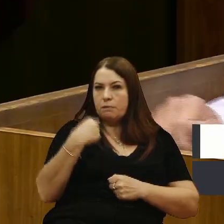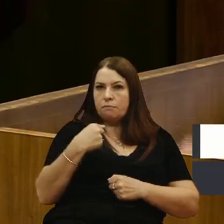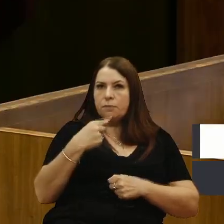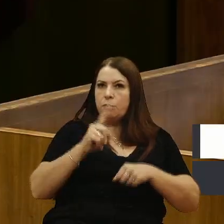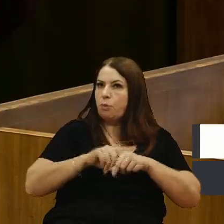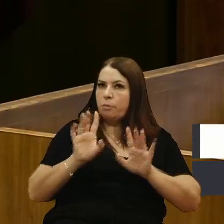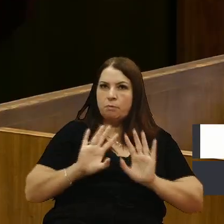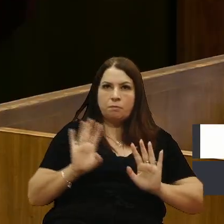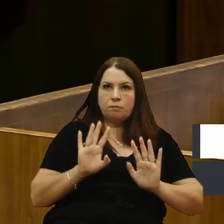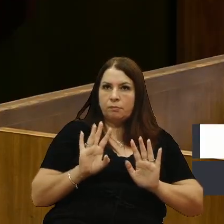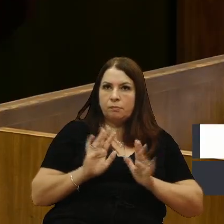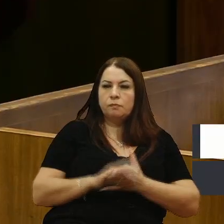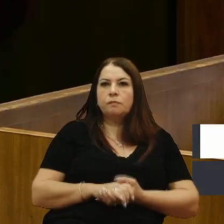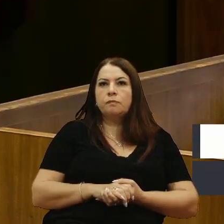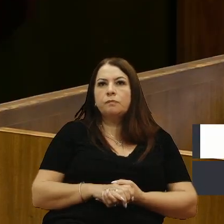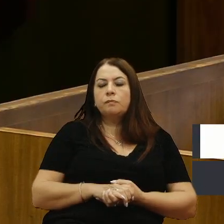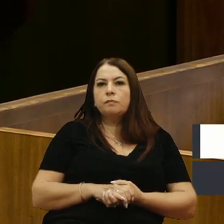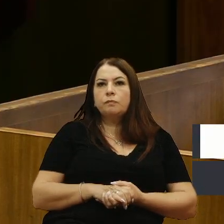momento nenhum.